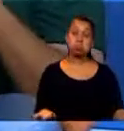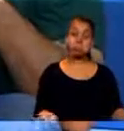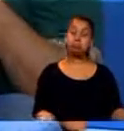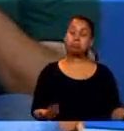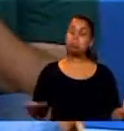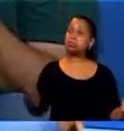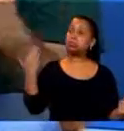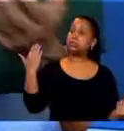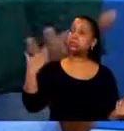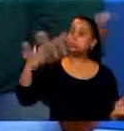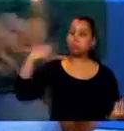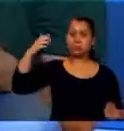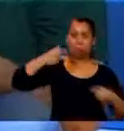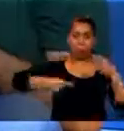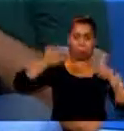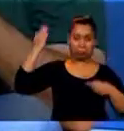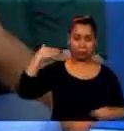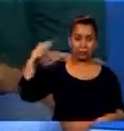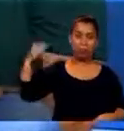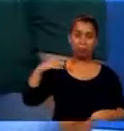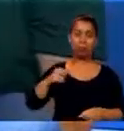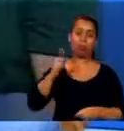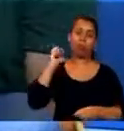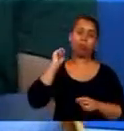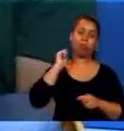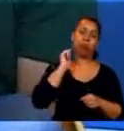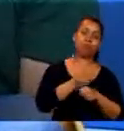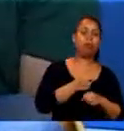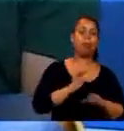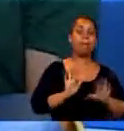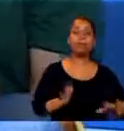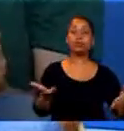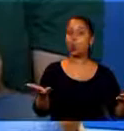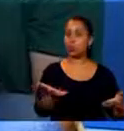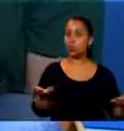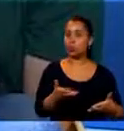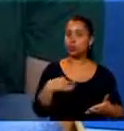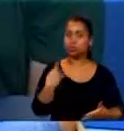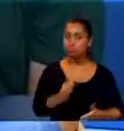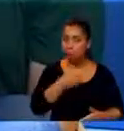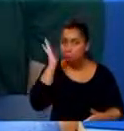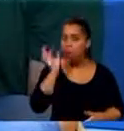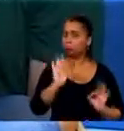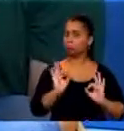da época, que a gente não pode aí estar condenando pela ignorância da época, mas hoje nós não somos